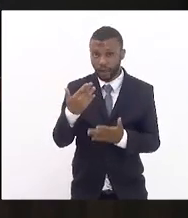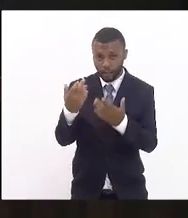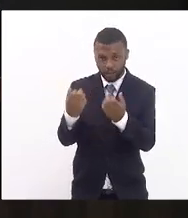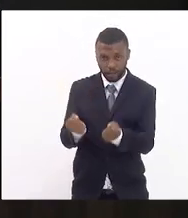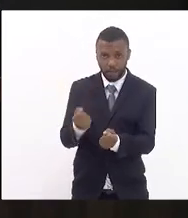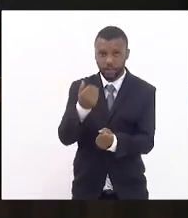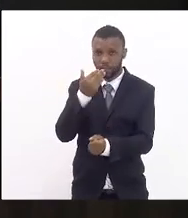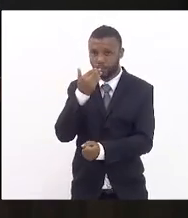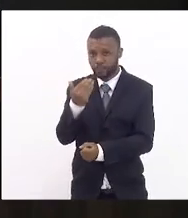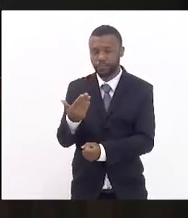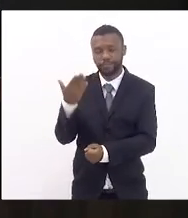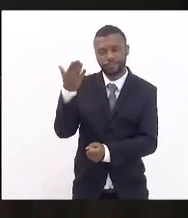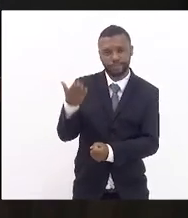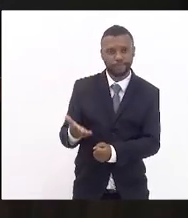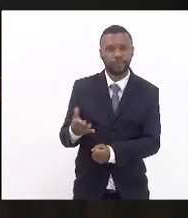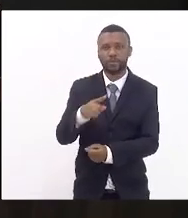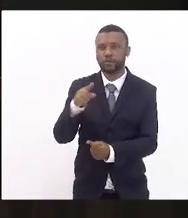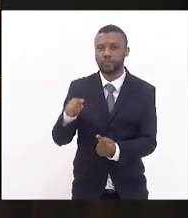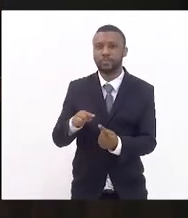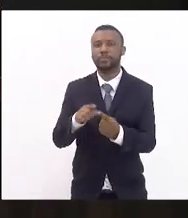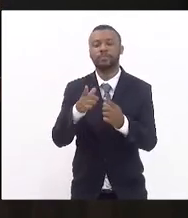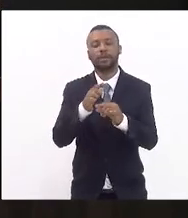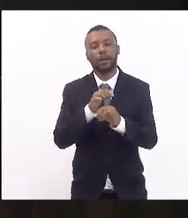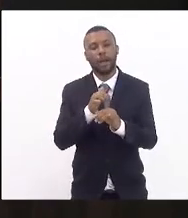Excelência para a publicação